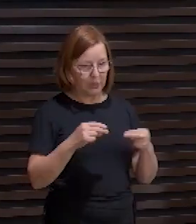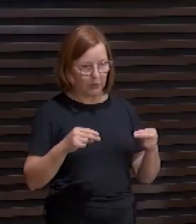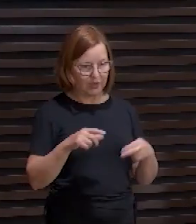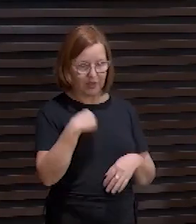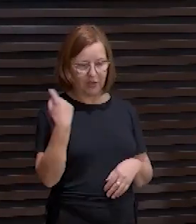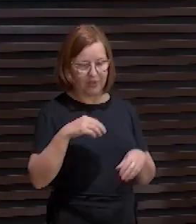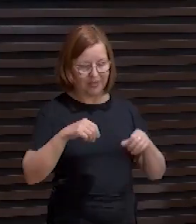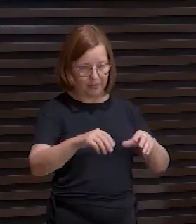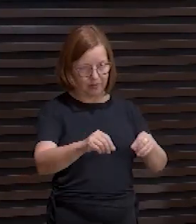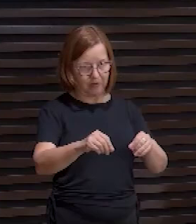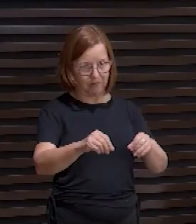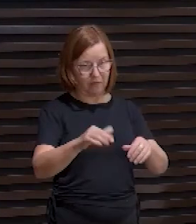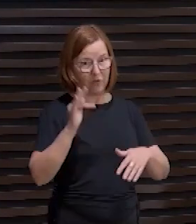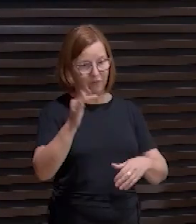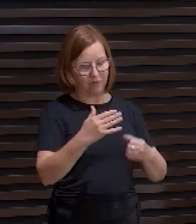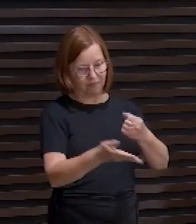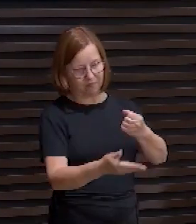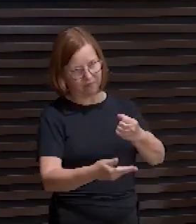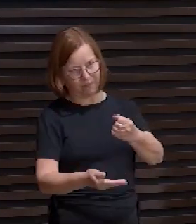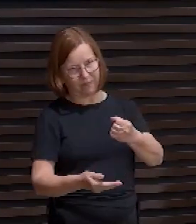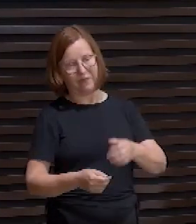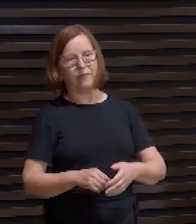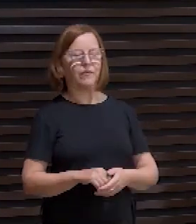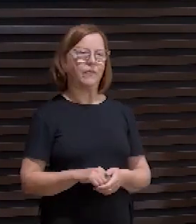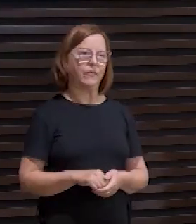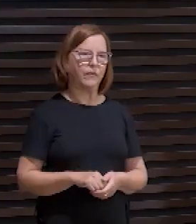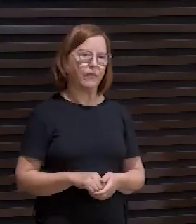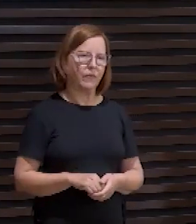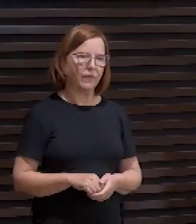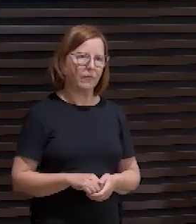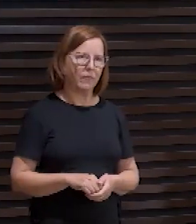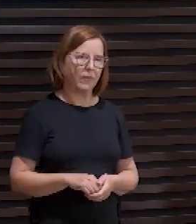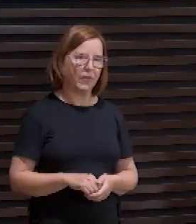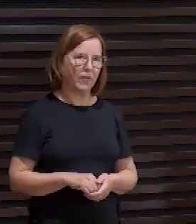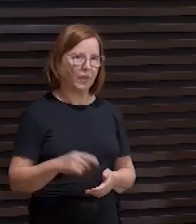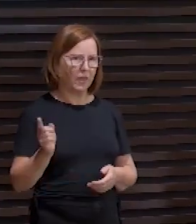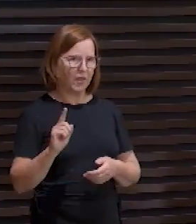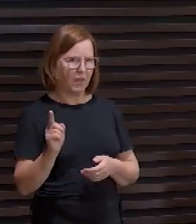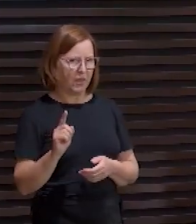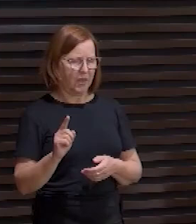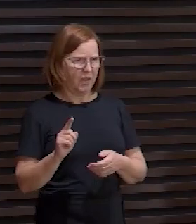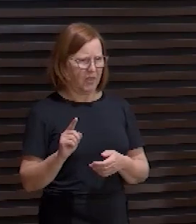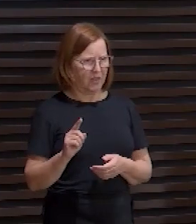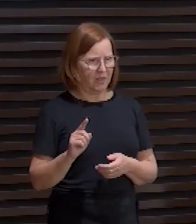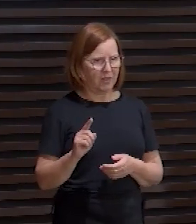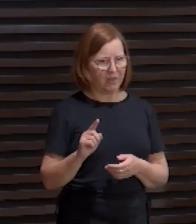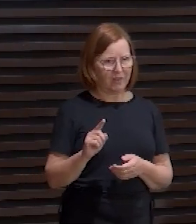disso. Não é você bancando de louco, pegando uma faca, pegando uma arma e indo para cima da